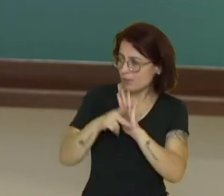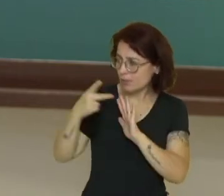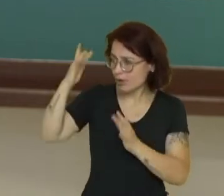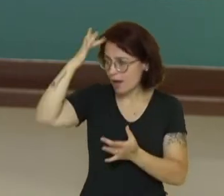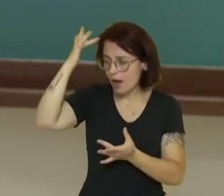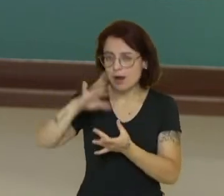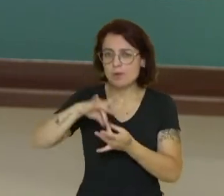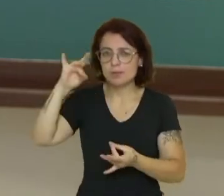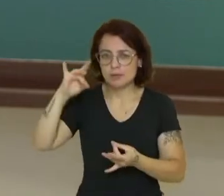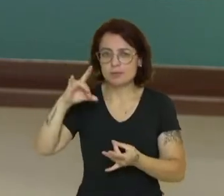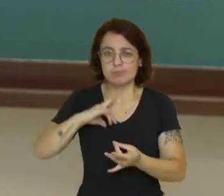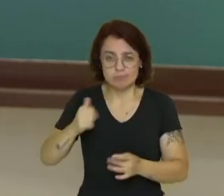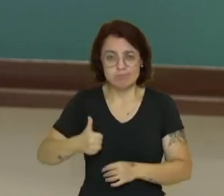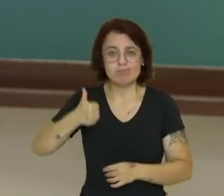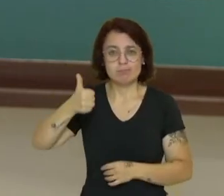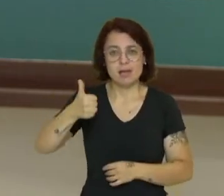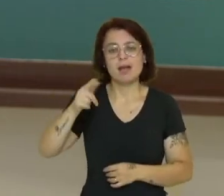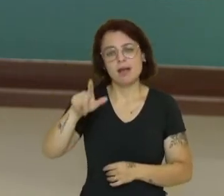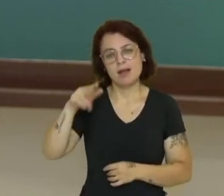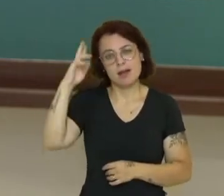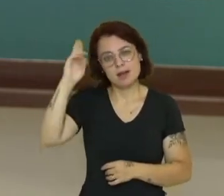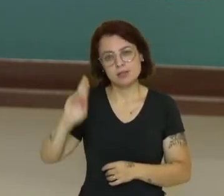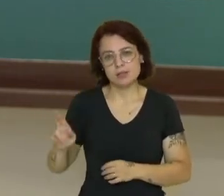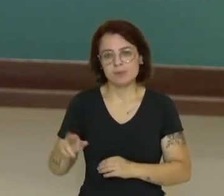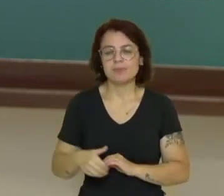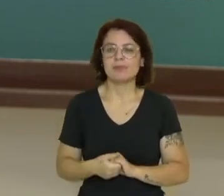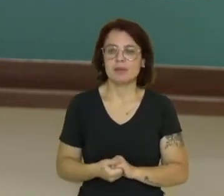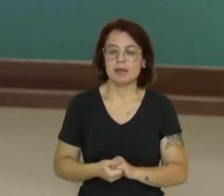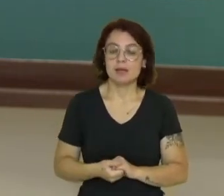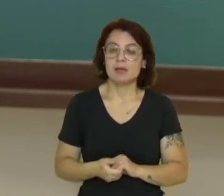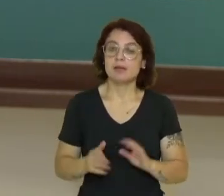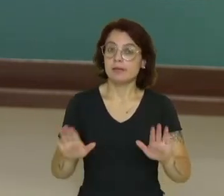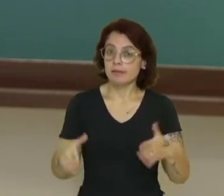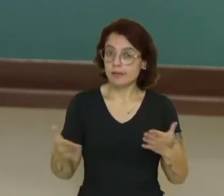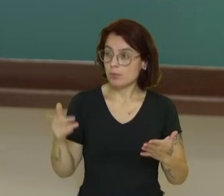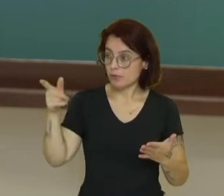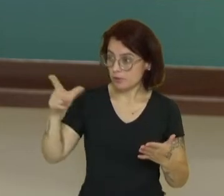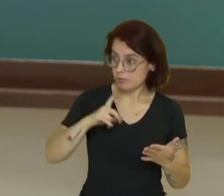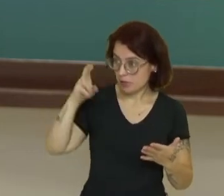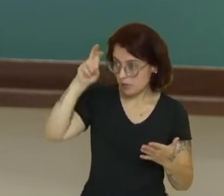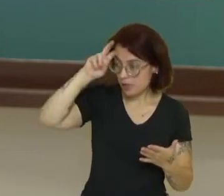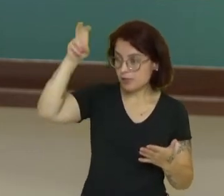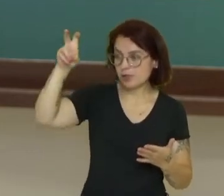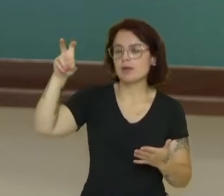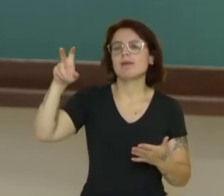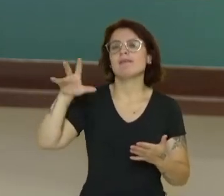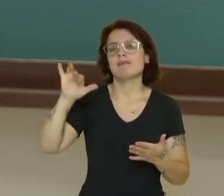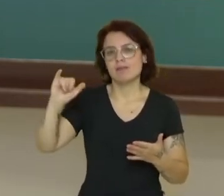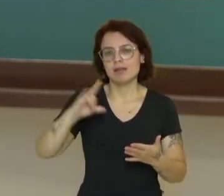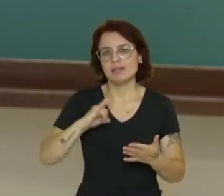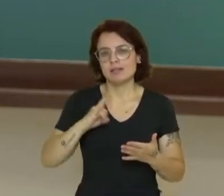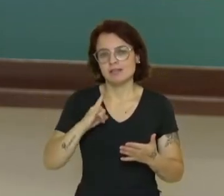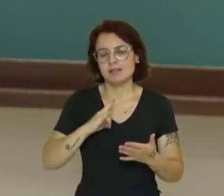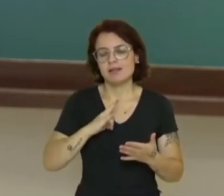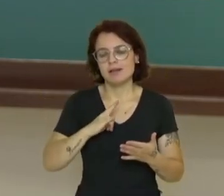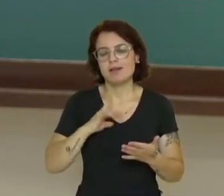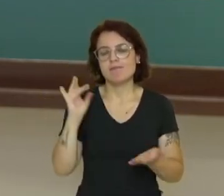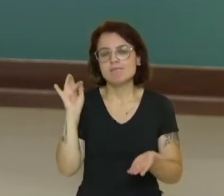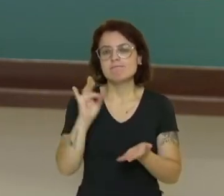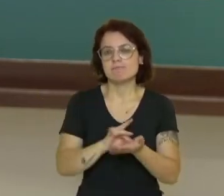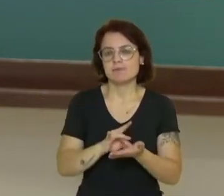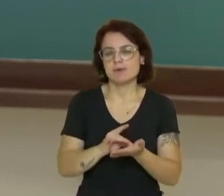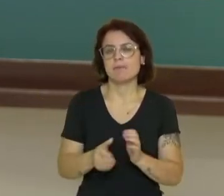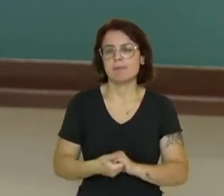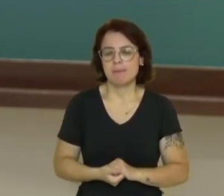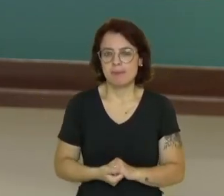dele que mais prevalece é a racional. Então, por ele ser intelectual, ele vai ser virtuoso, né?